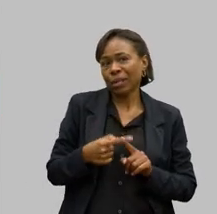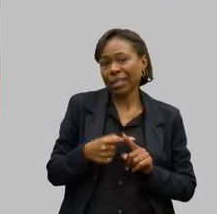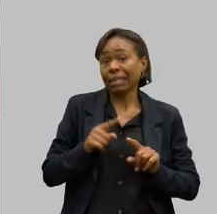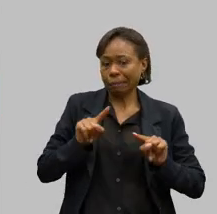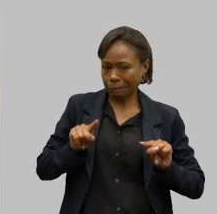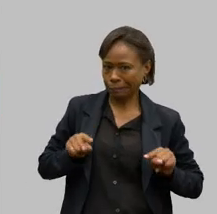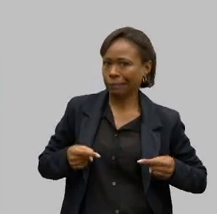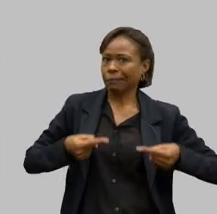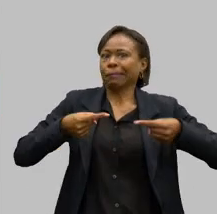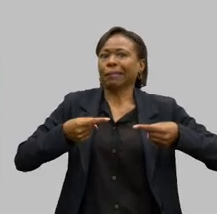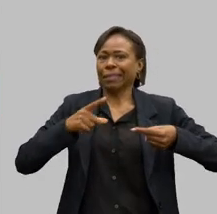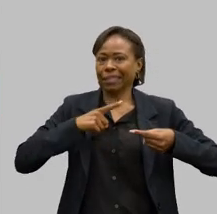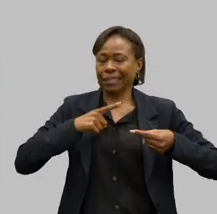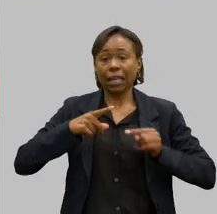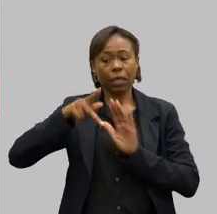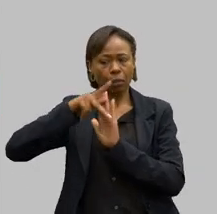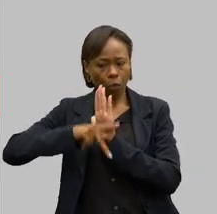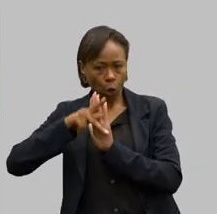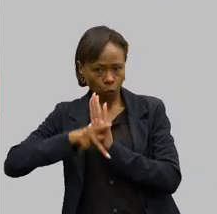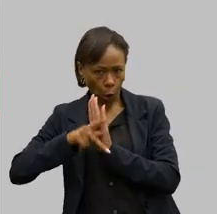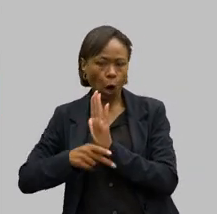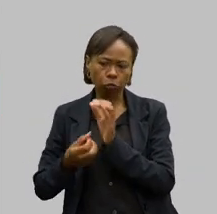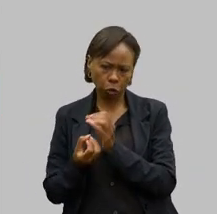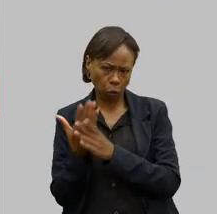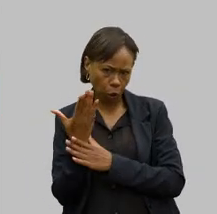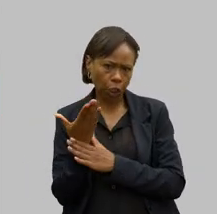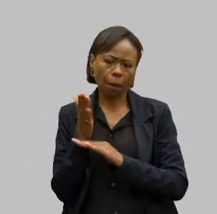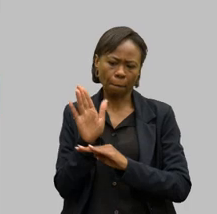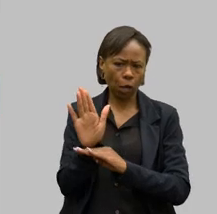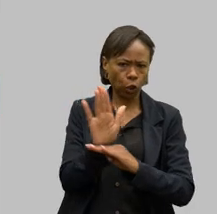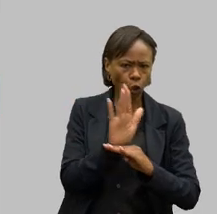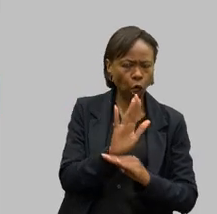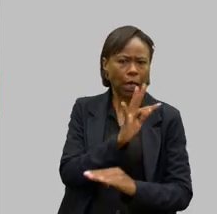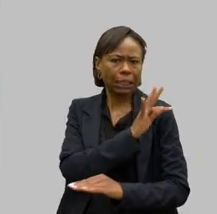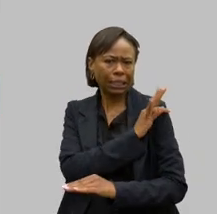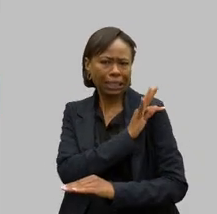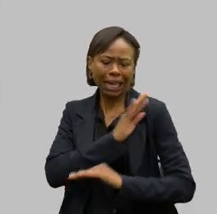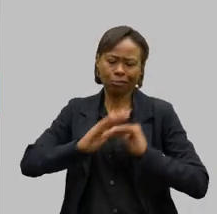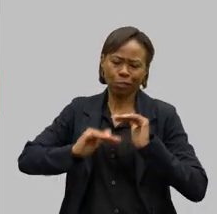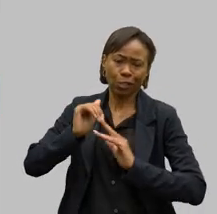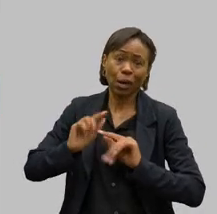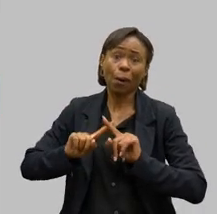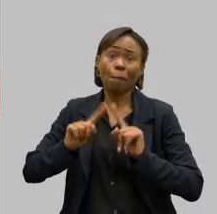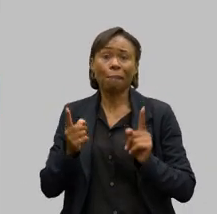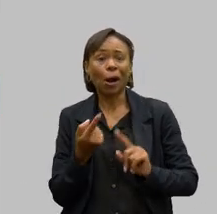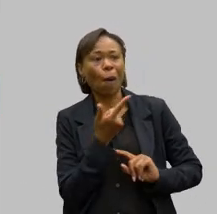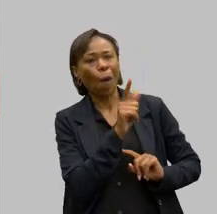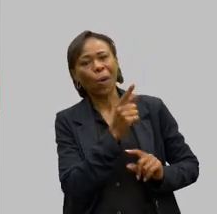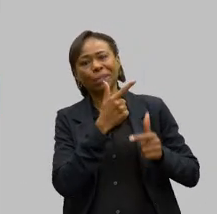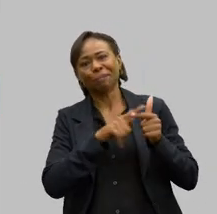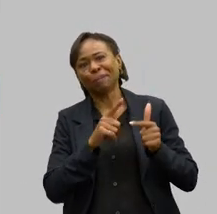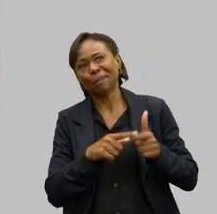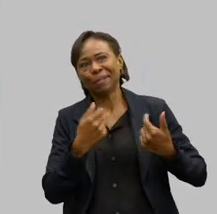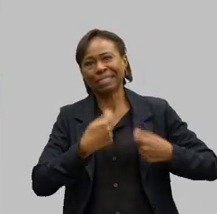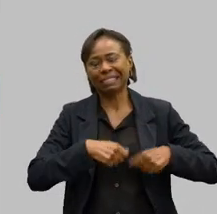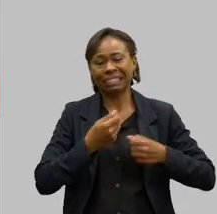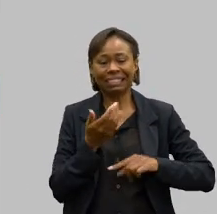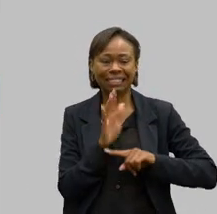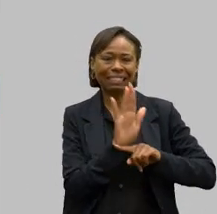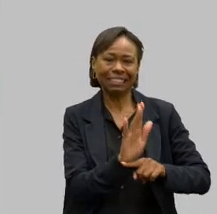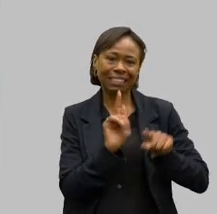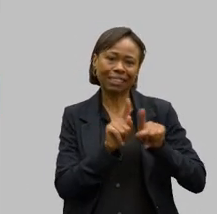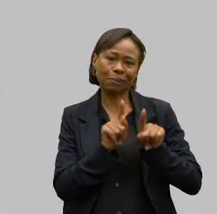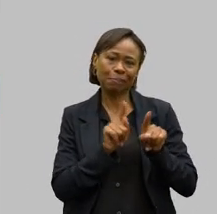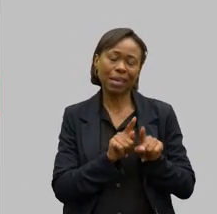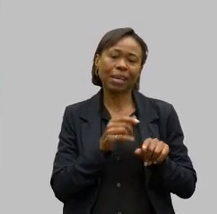consegue criar um programa que atende as demandas de informação técnica, mas a gente acaba tendo um outro desafio que é o transporte desses estudantes, apesar de a gente